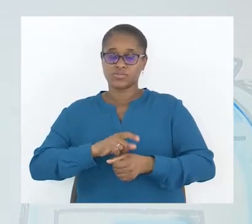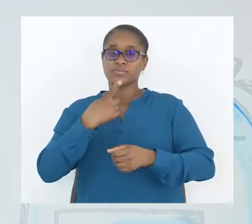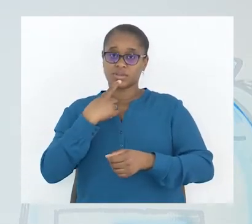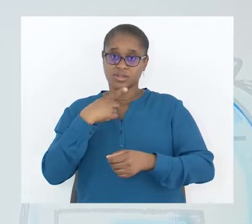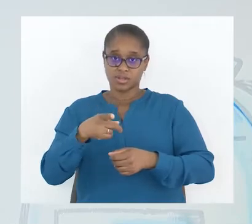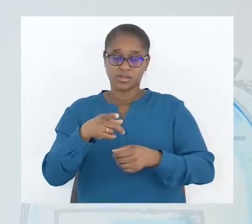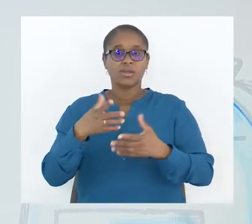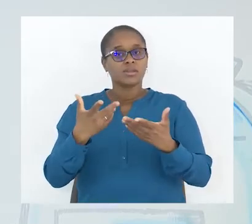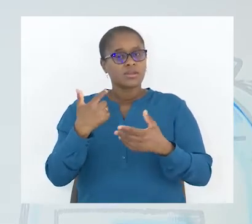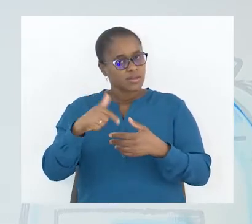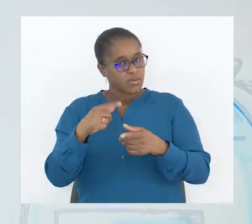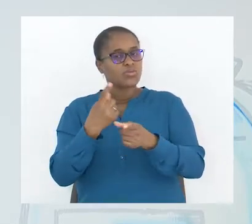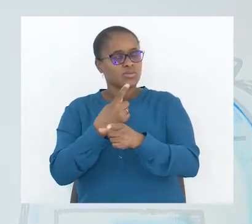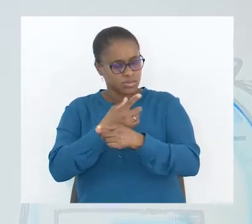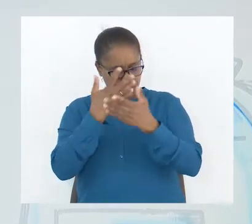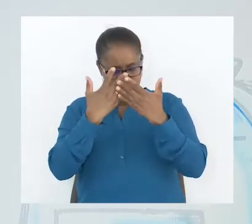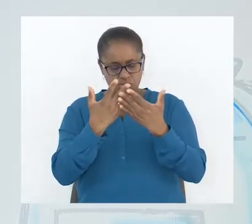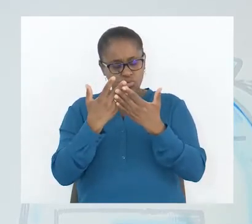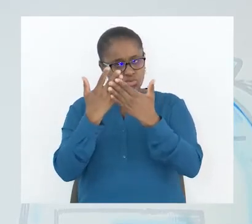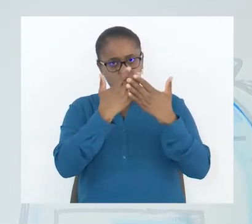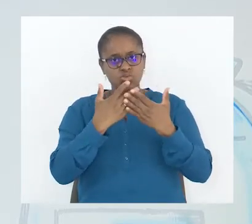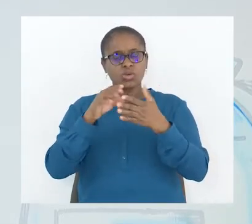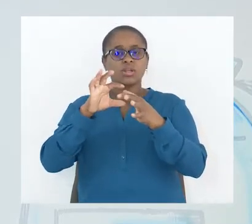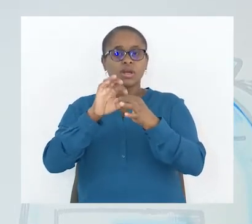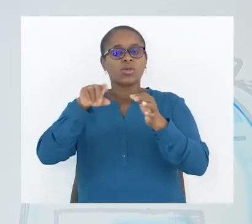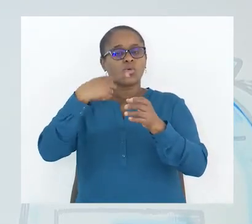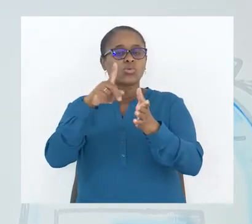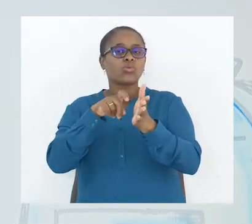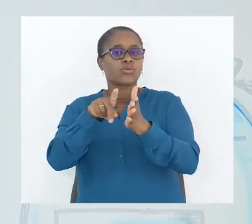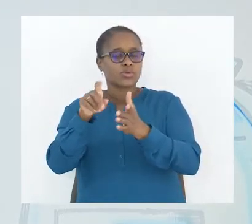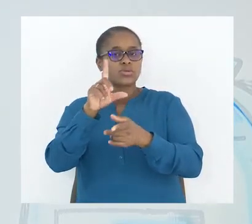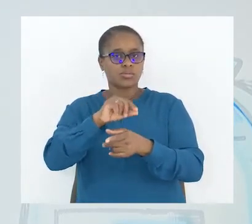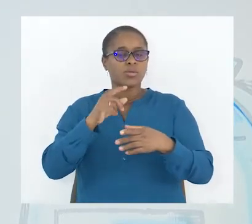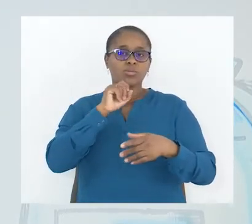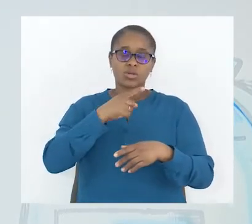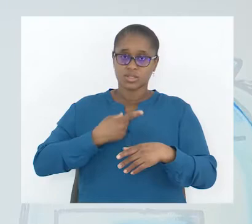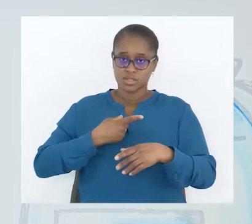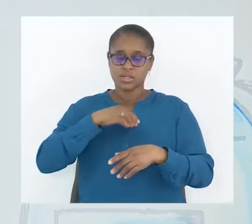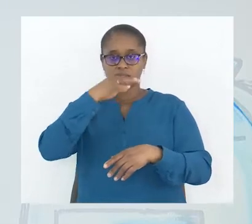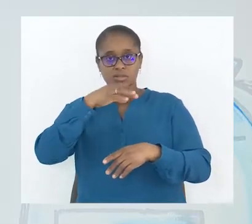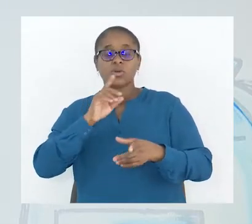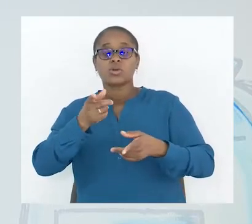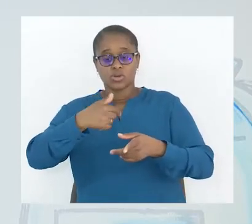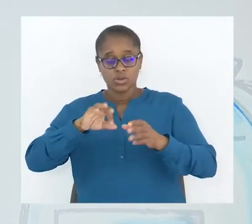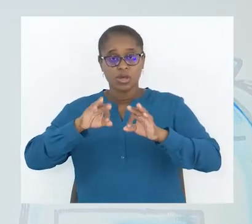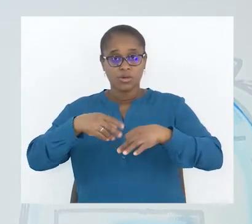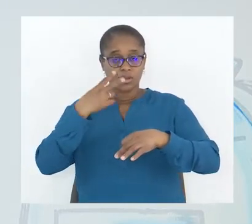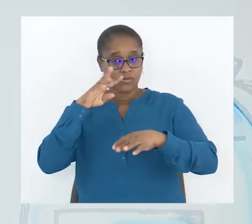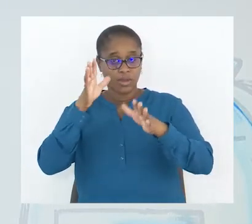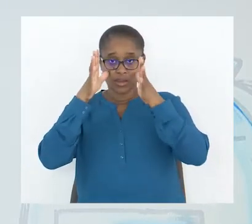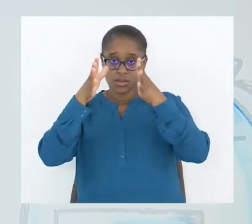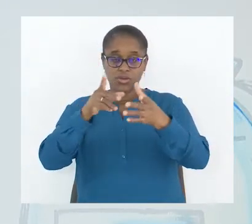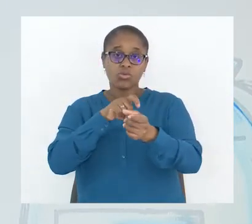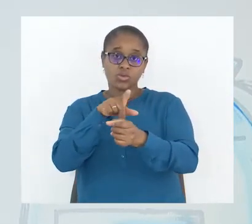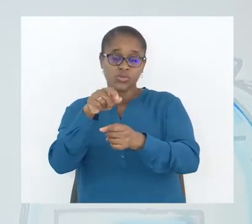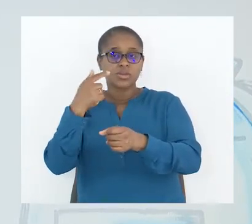bem? Ainda é algo que está em estudo. Em relação aos outros vírus, agora, pode-se ser e dizer o que nós acabamos de ver. Muita atenção, o